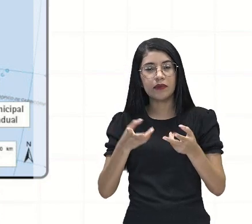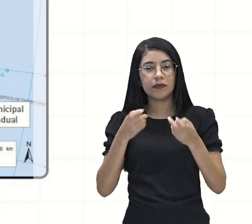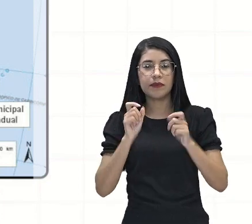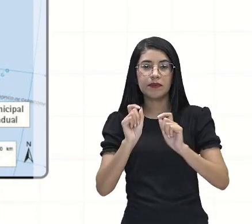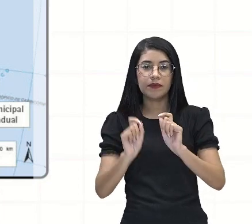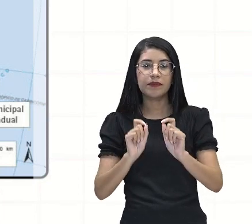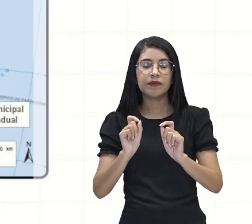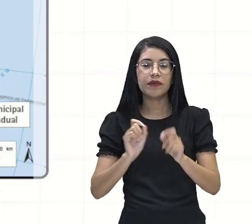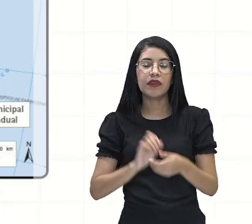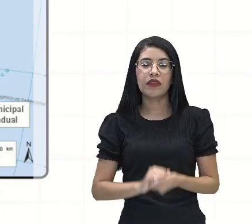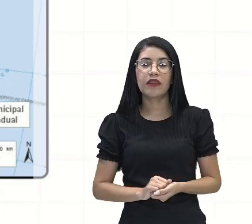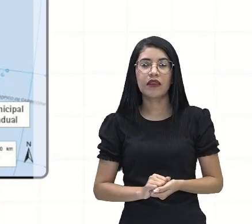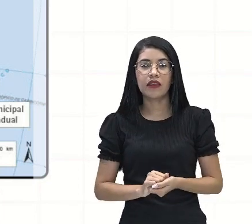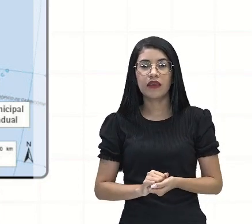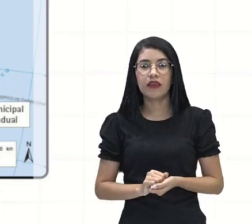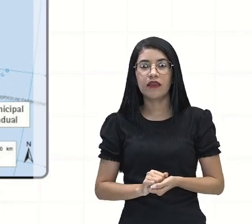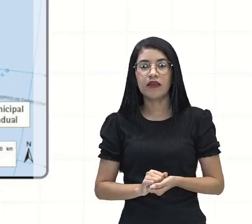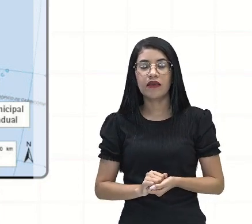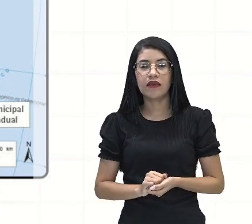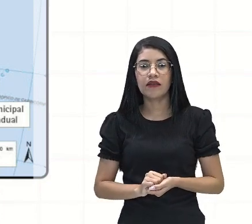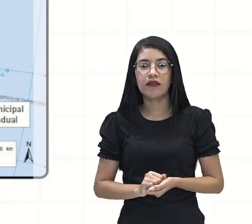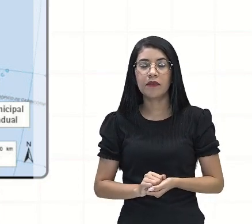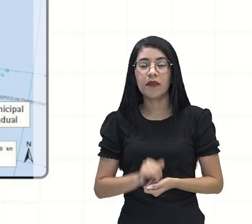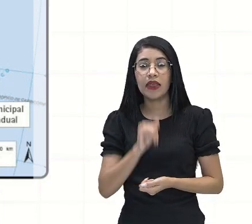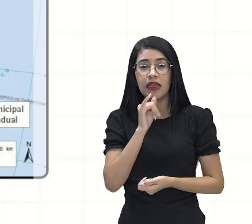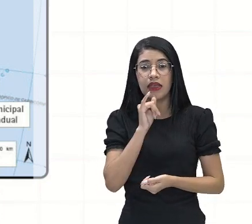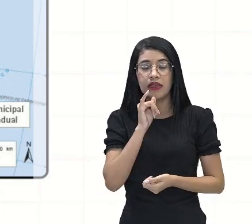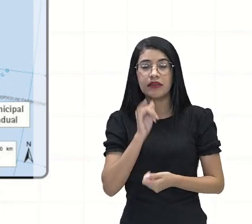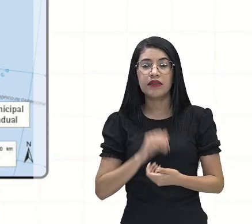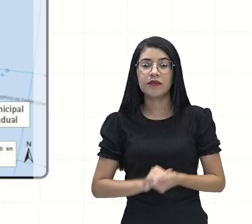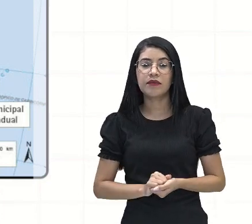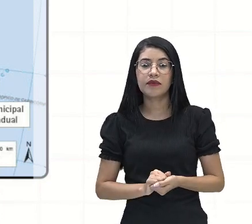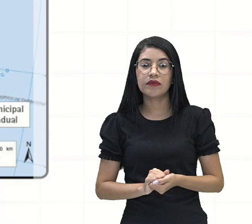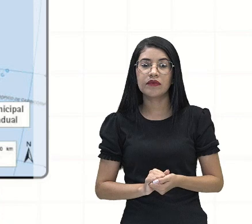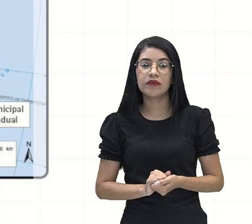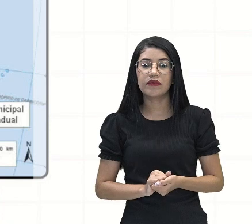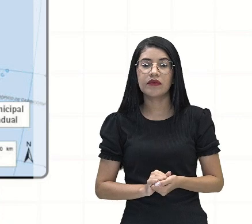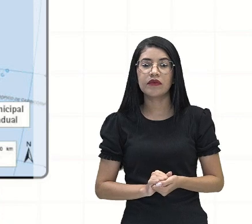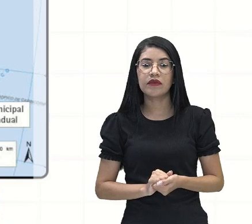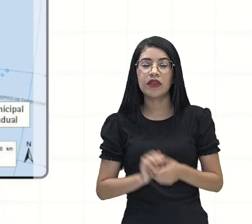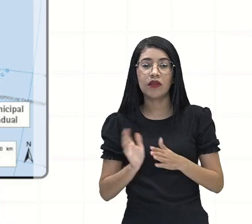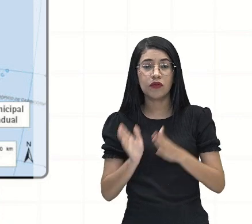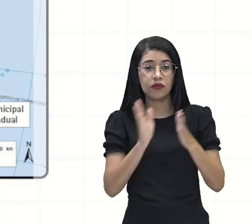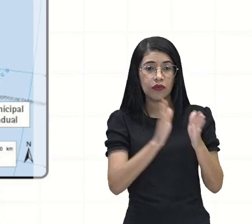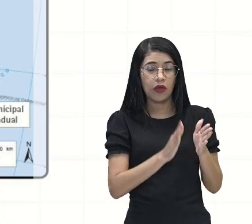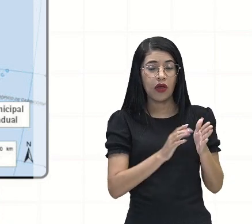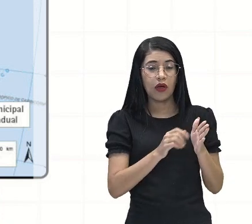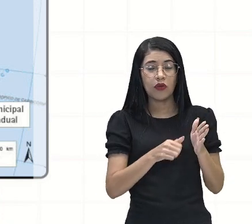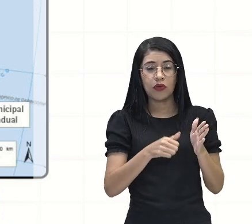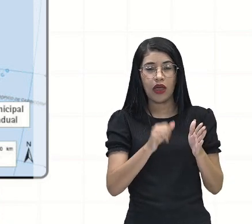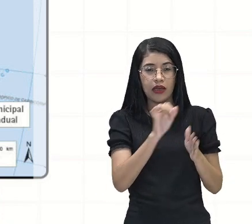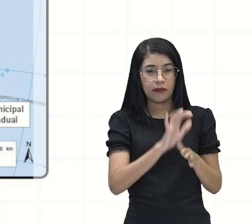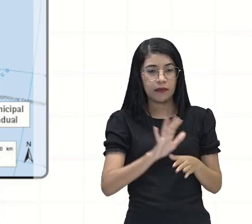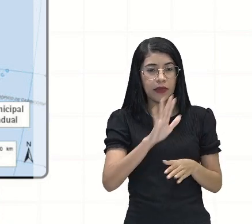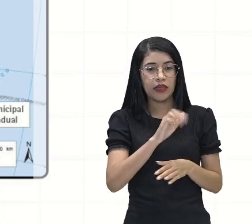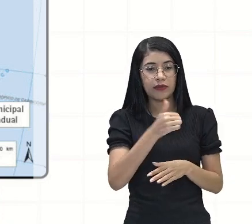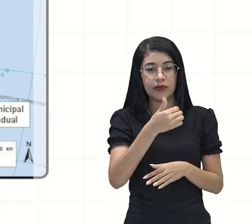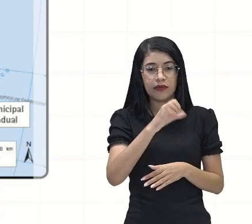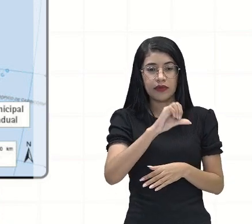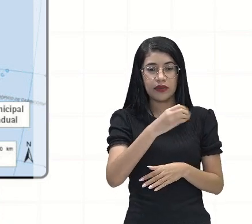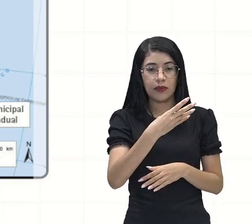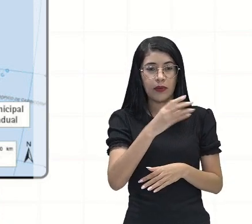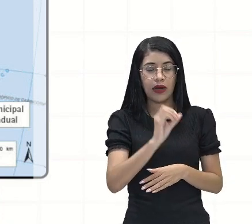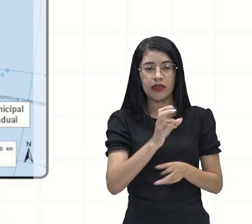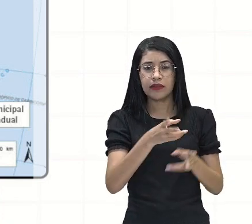aqui que por exemplo eh no mapa de de 1940 a gente